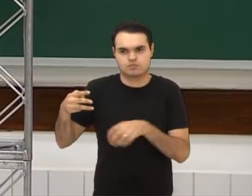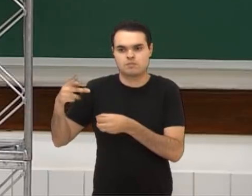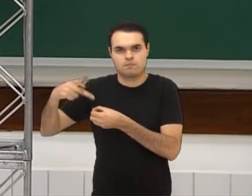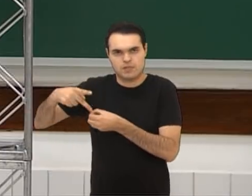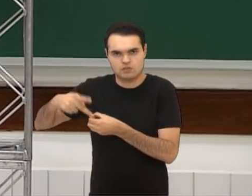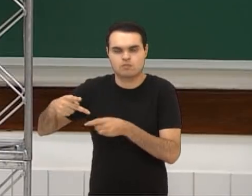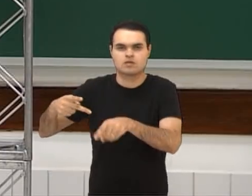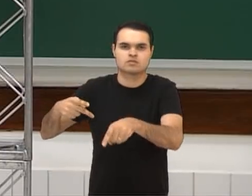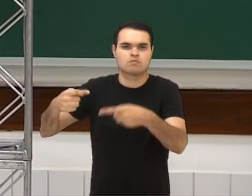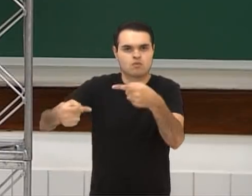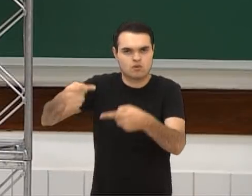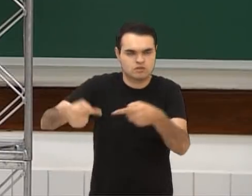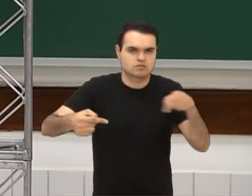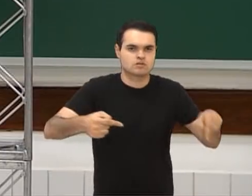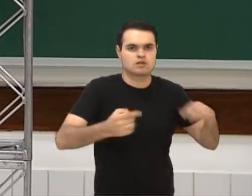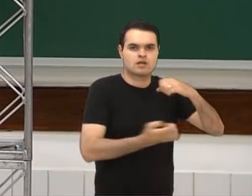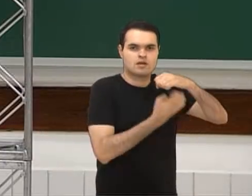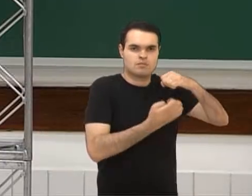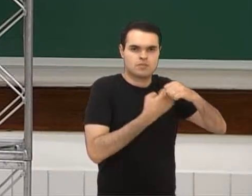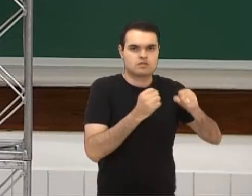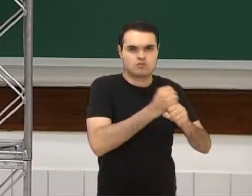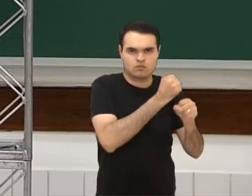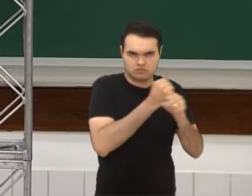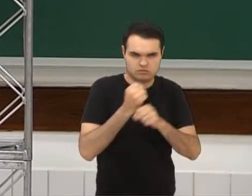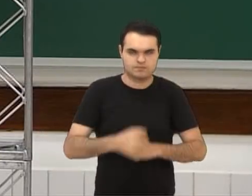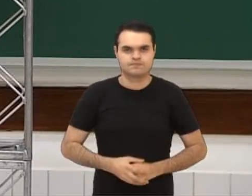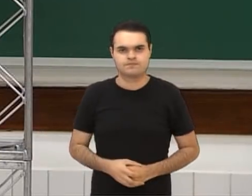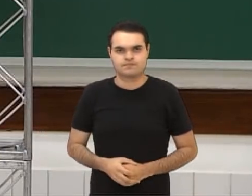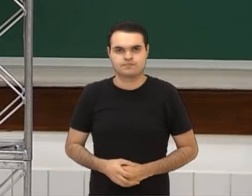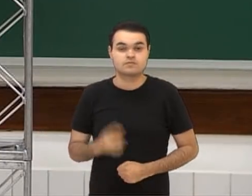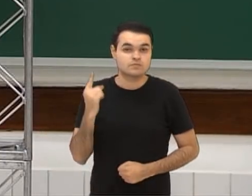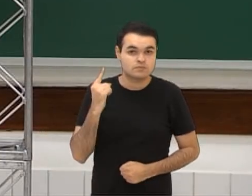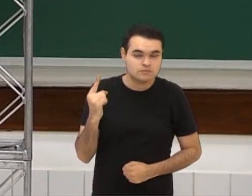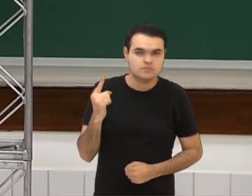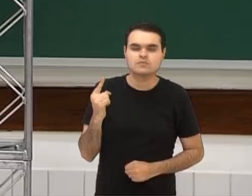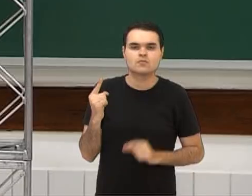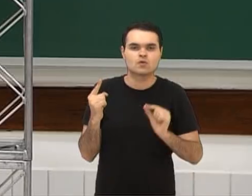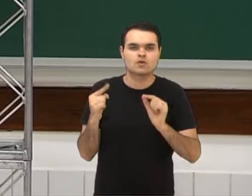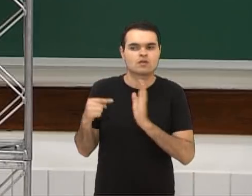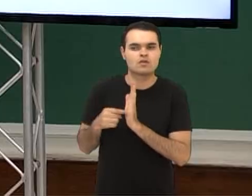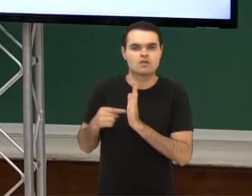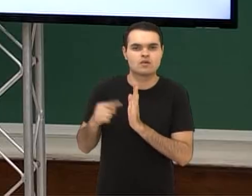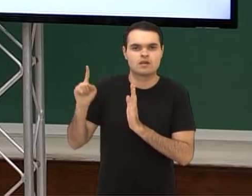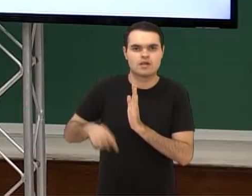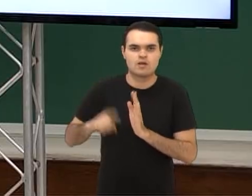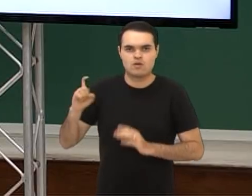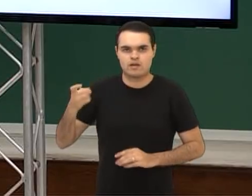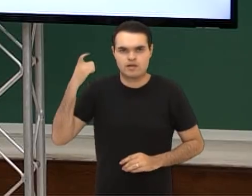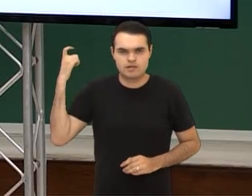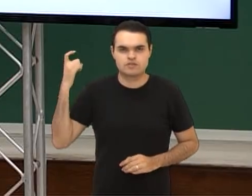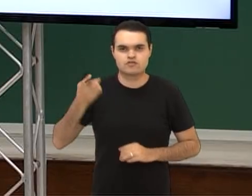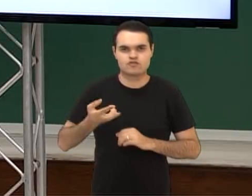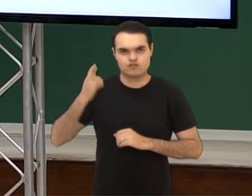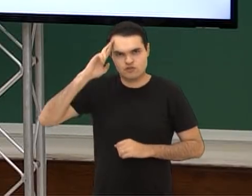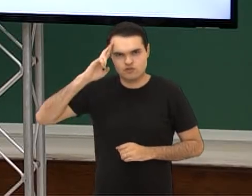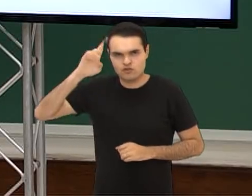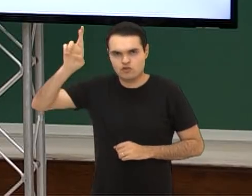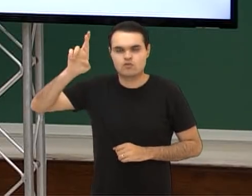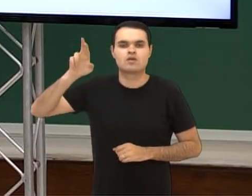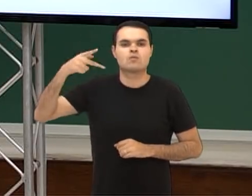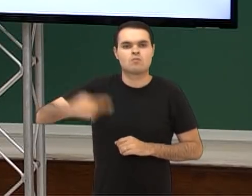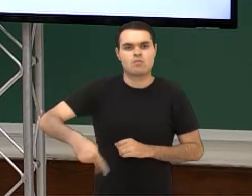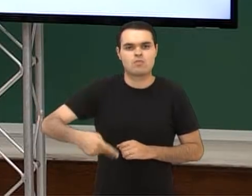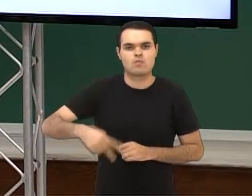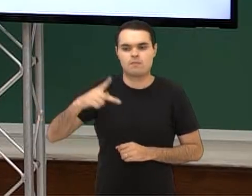Petrobras, políticos e grandes empreiteiras. Um dos denunciantes, o ex-diretor de abastecimento da